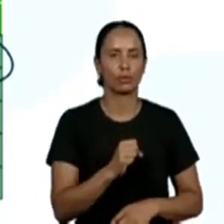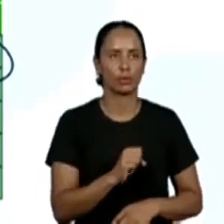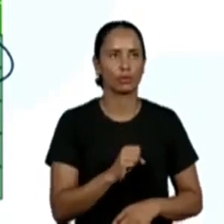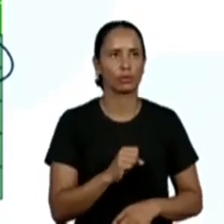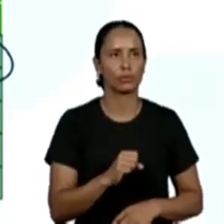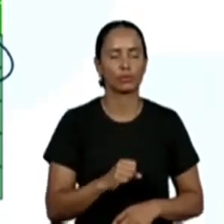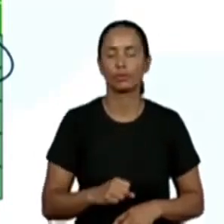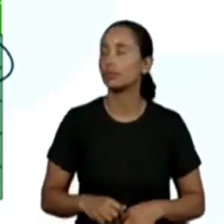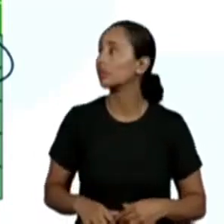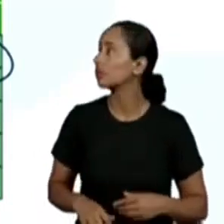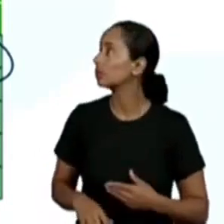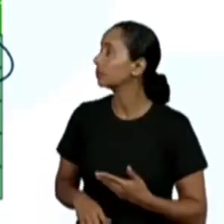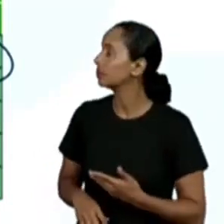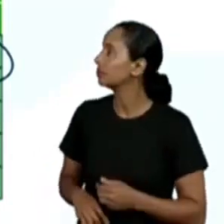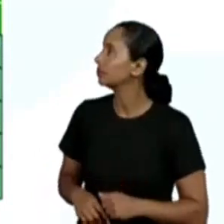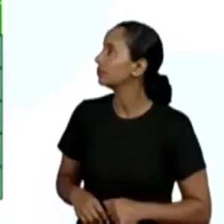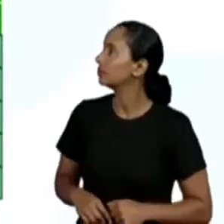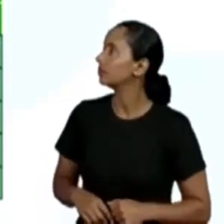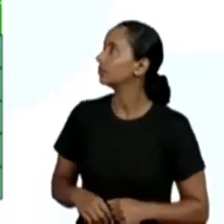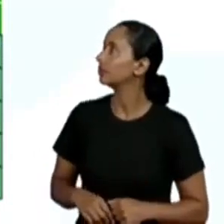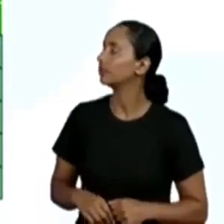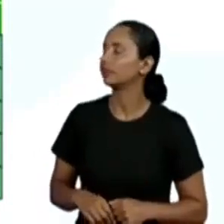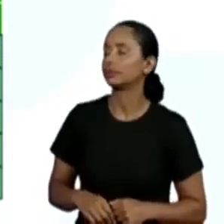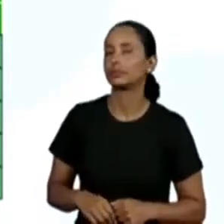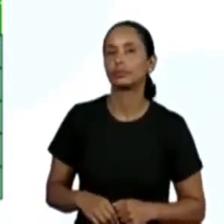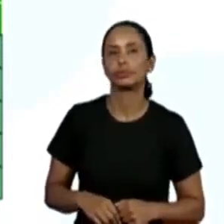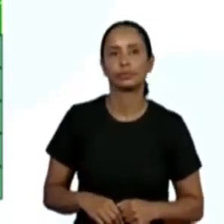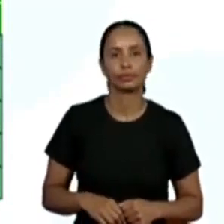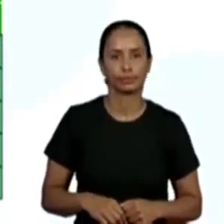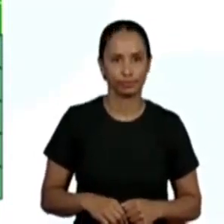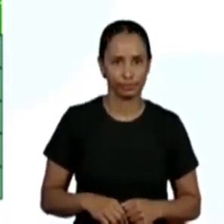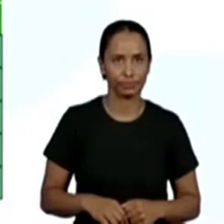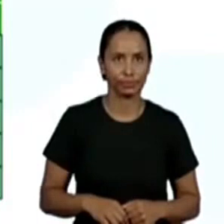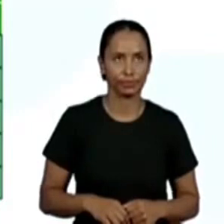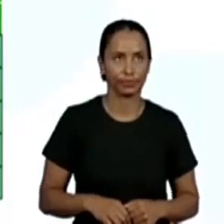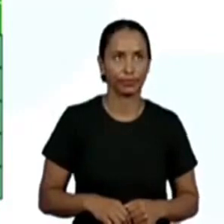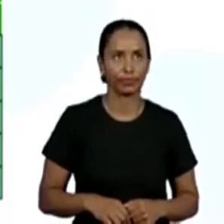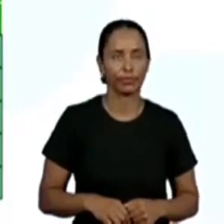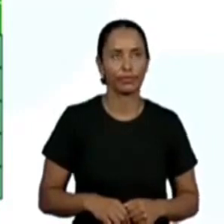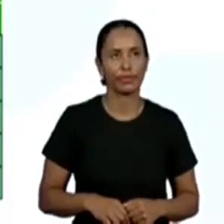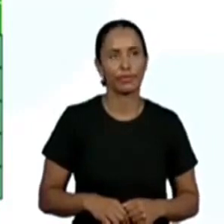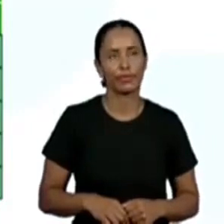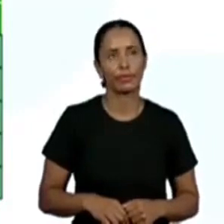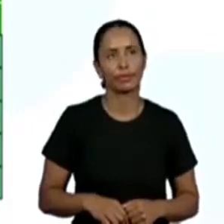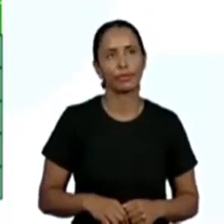Opa, deixa eu apagar aqui. Eu tenho